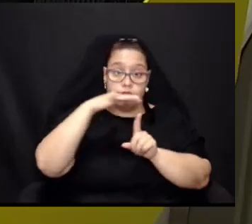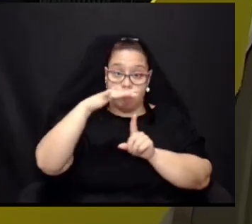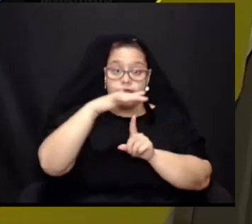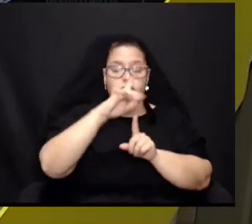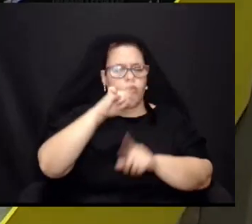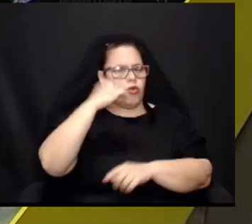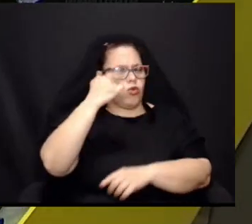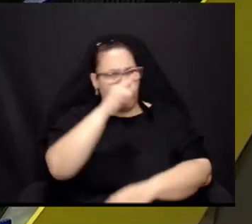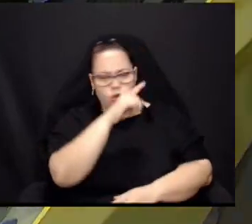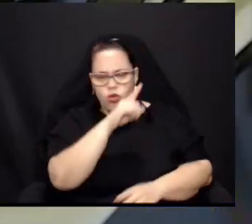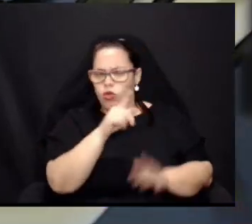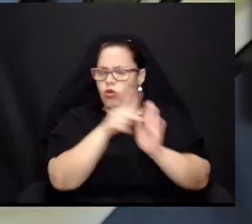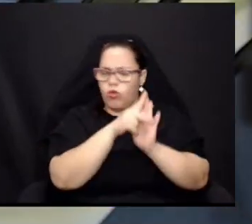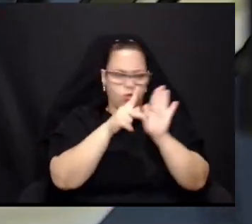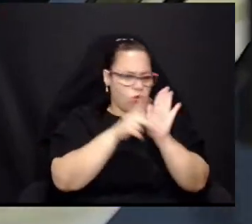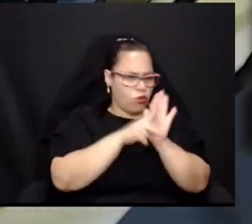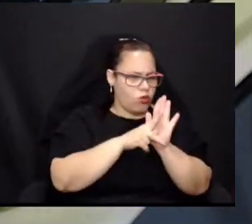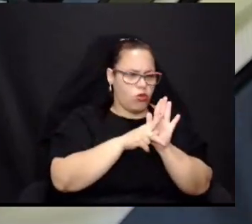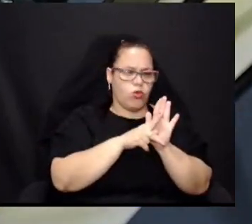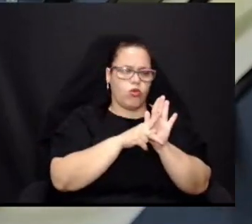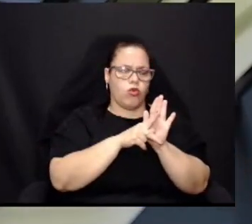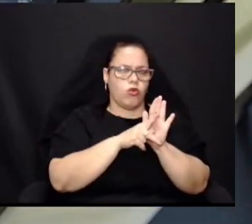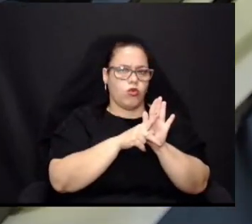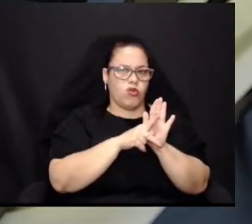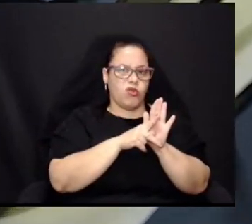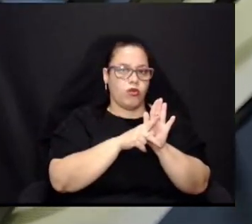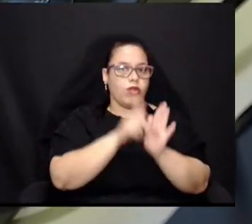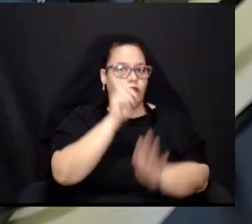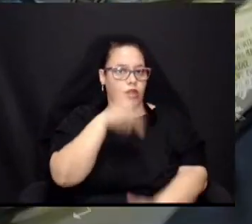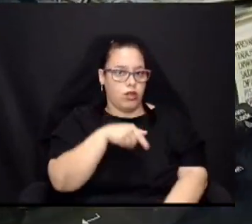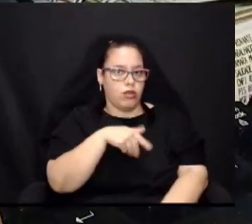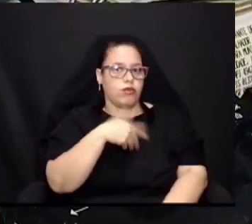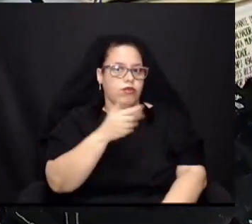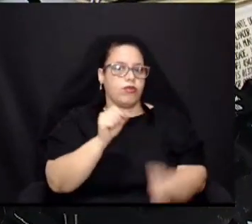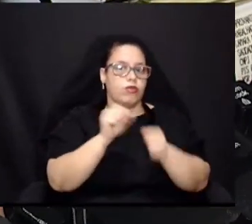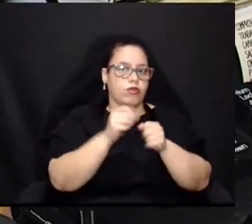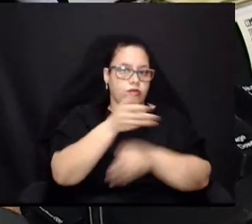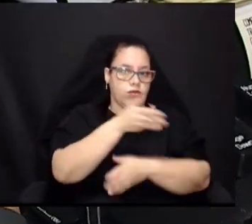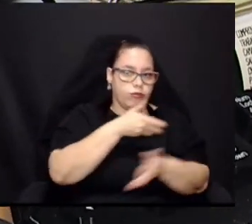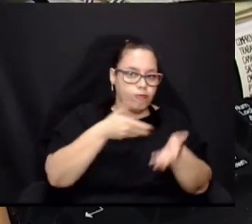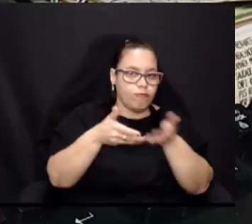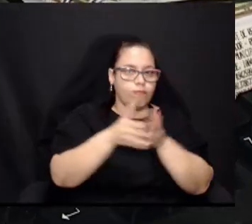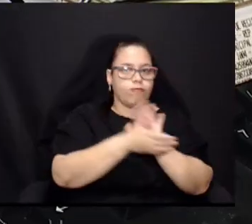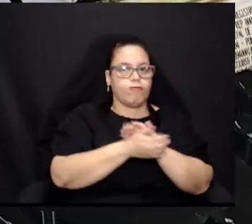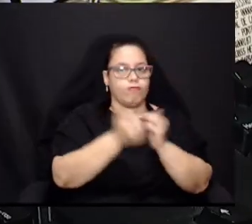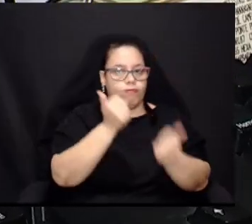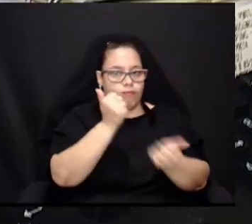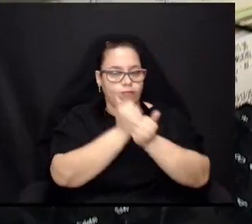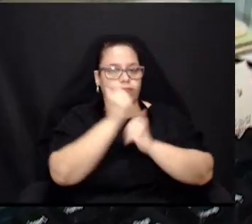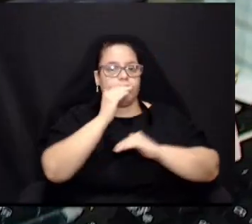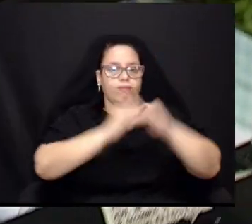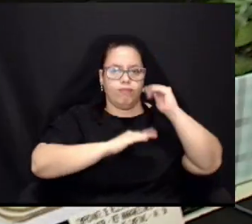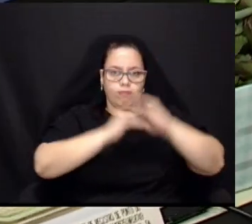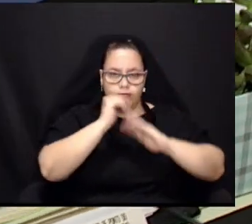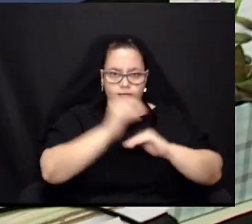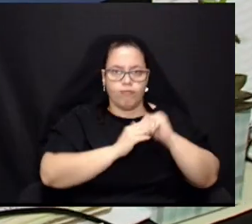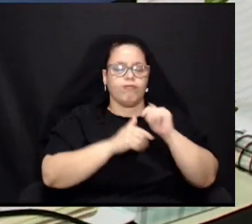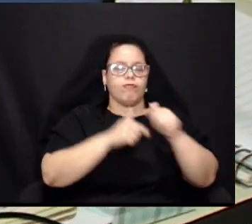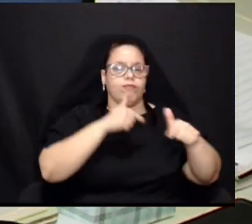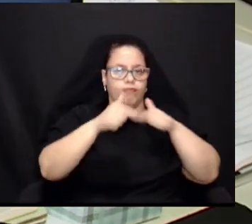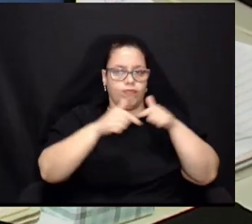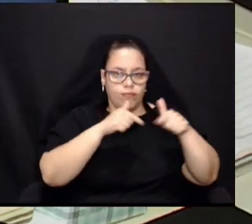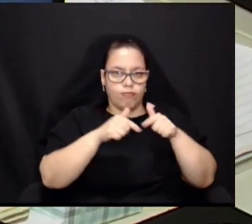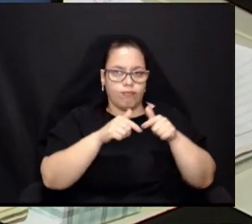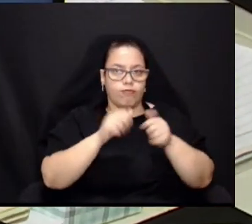projetos, e é isso. Então, a gente faz essa parte de apoio aos setores, nós trabalhamos também a padronização, temos os